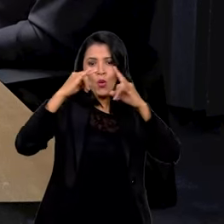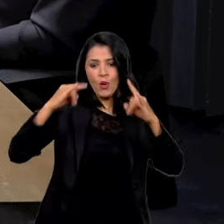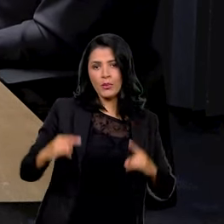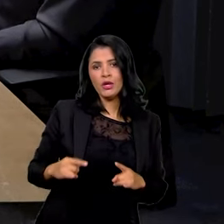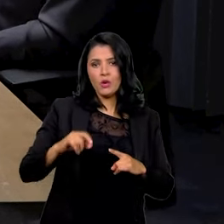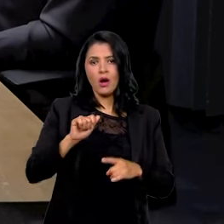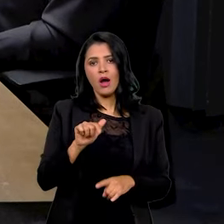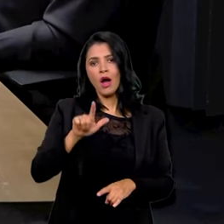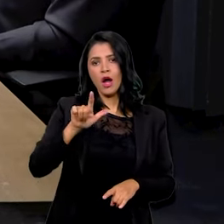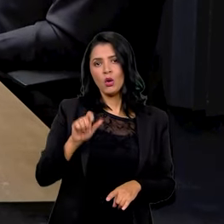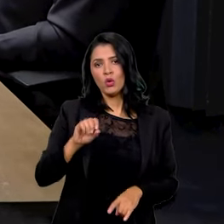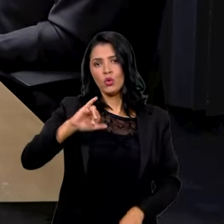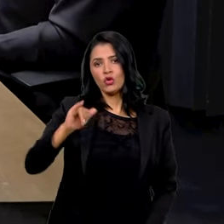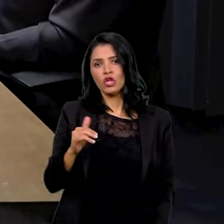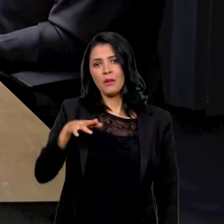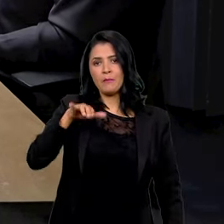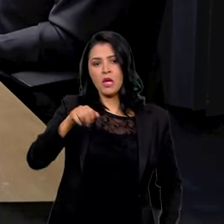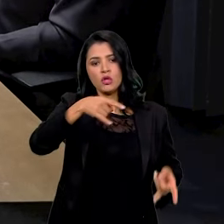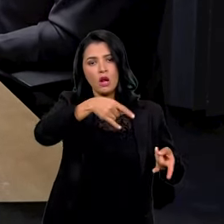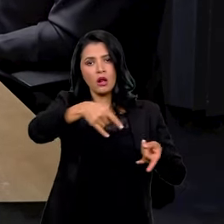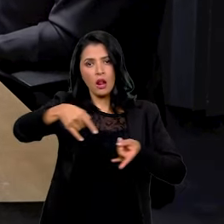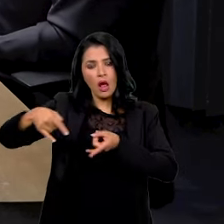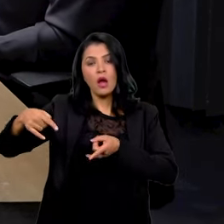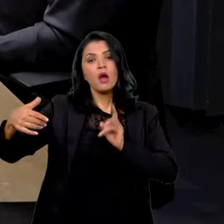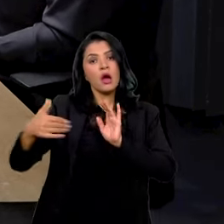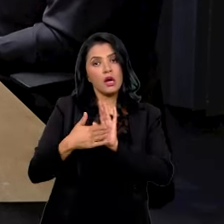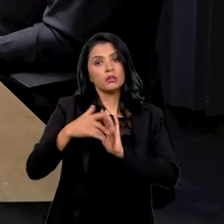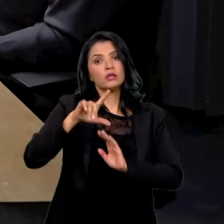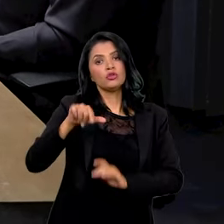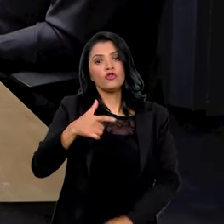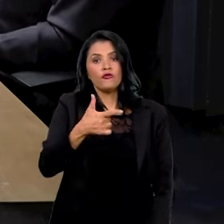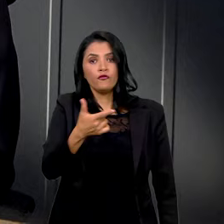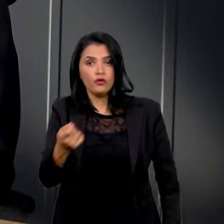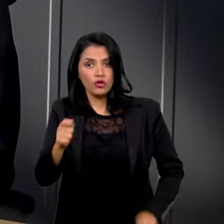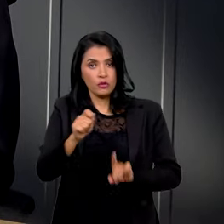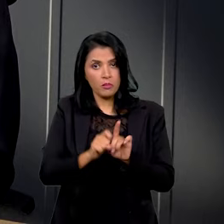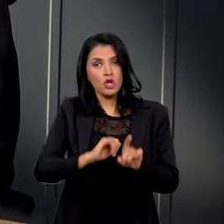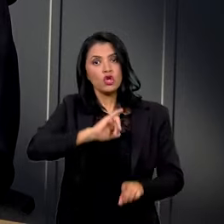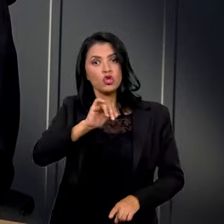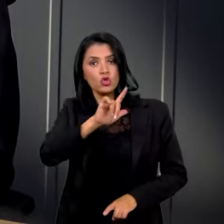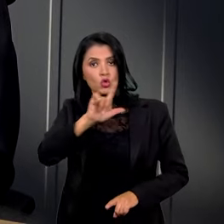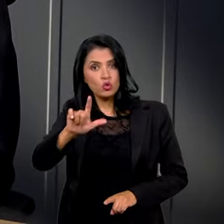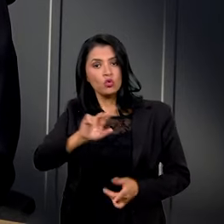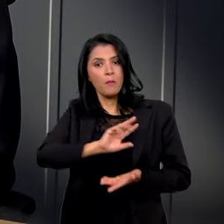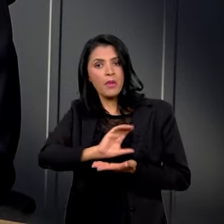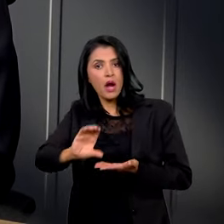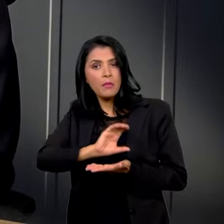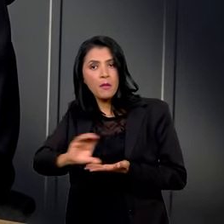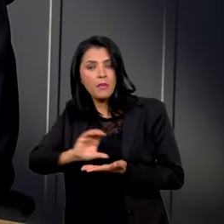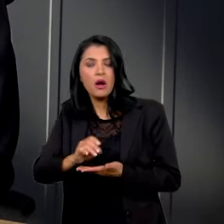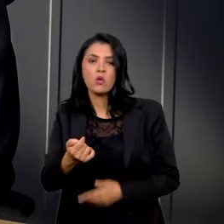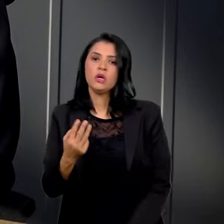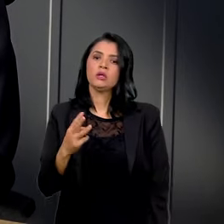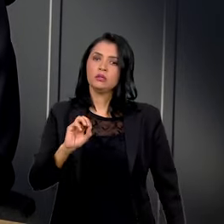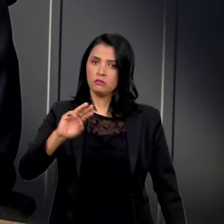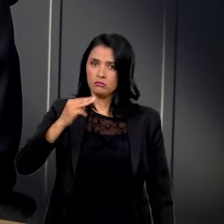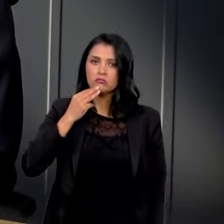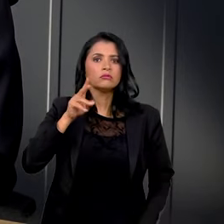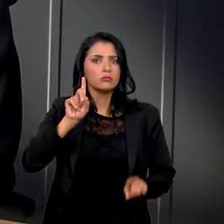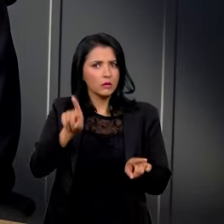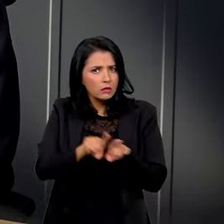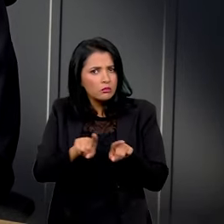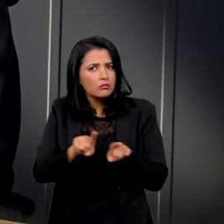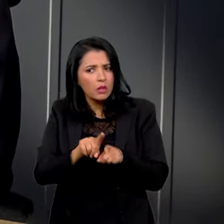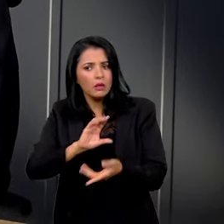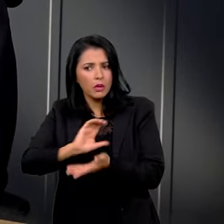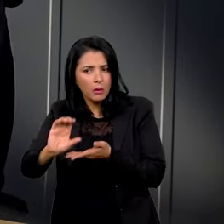milhões também para que essas unidades possam contratar suas equipes de referência possam manter as questões mesmo do est alojamento provisório